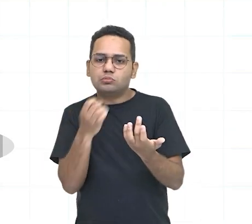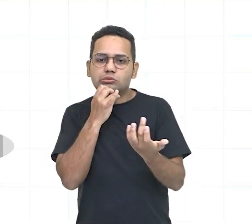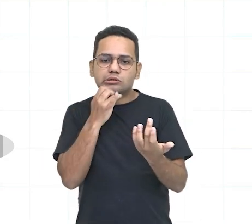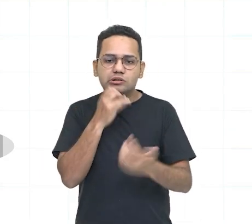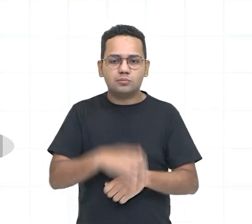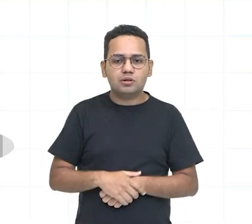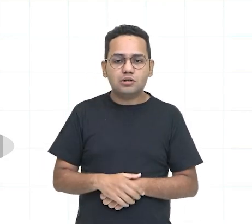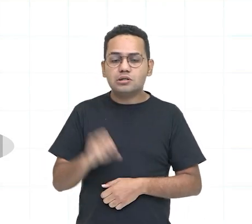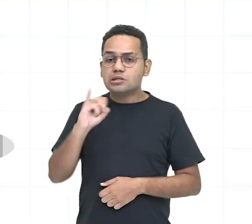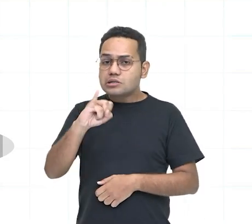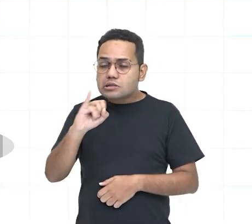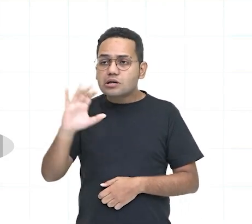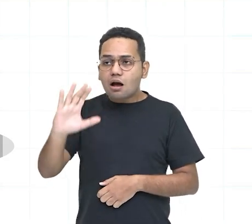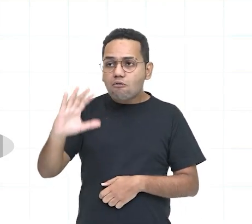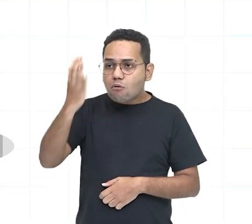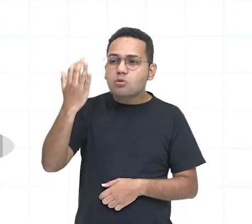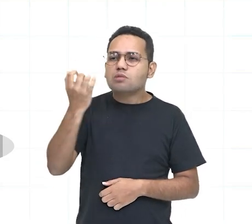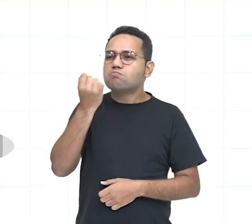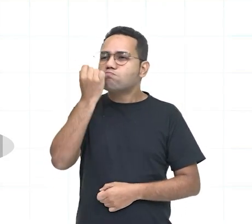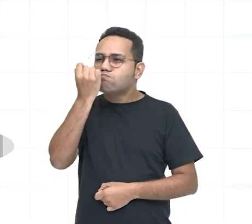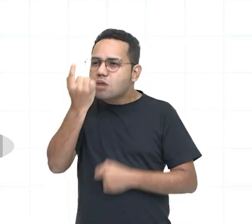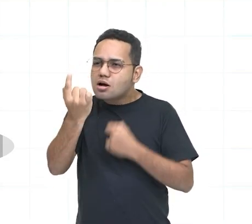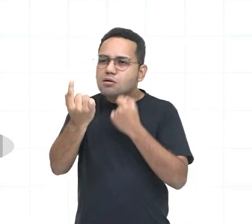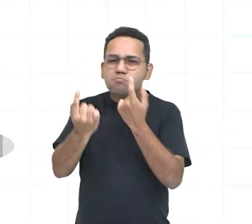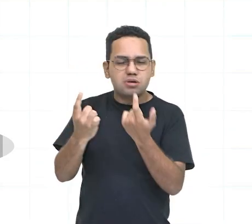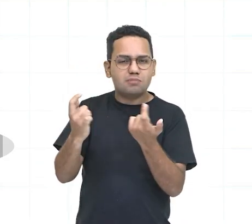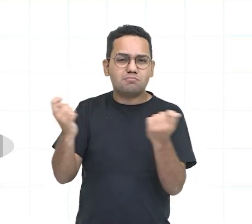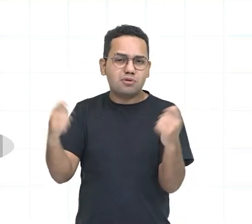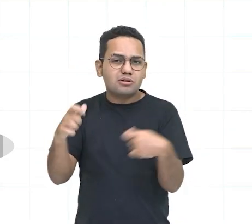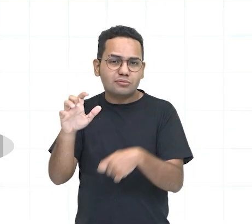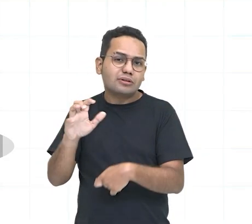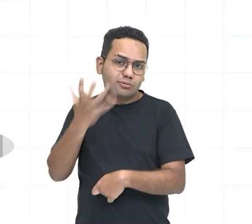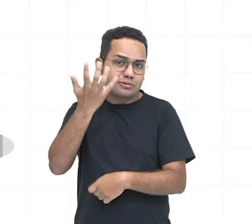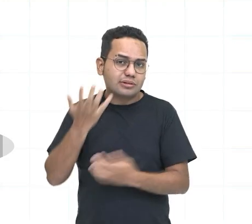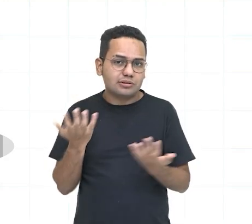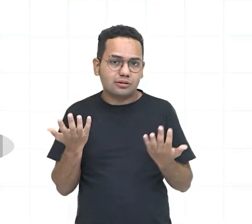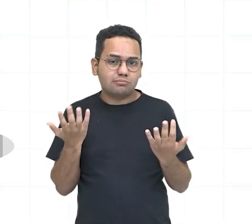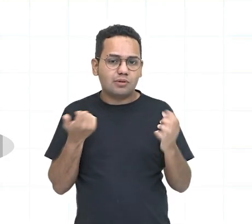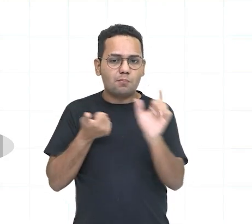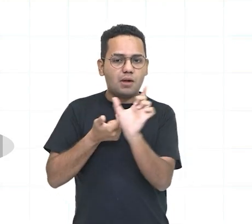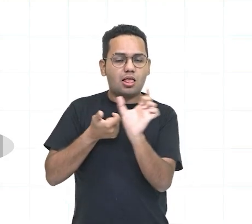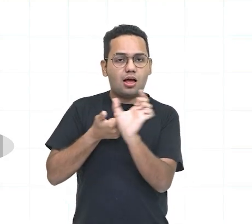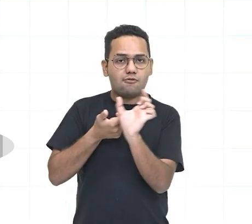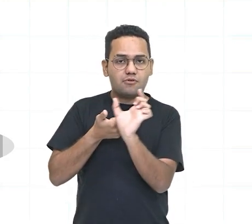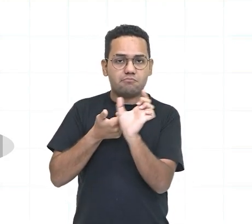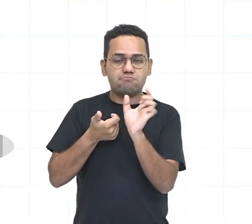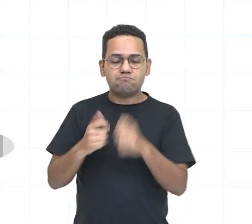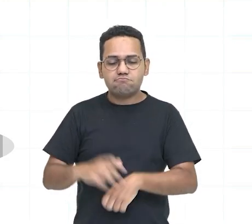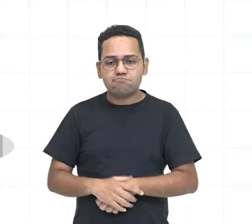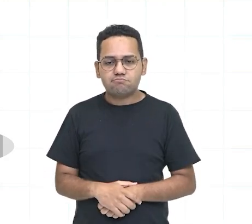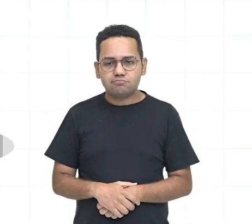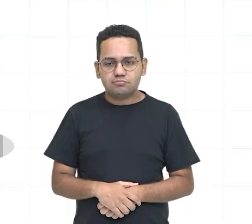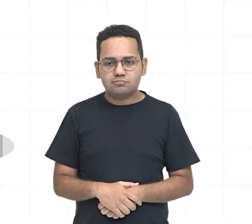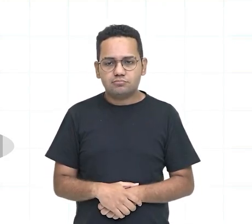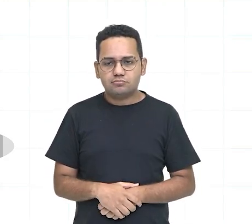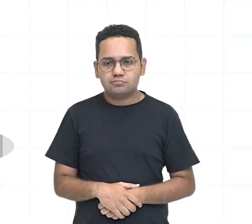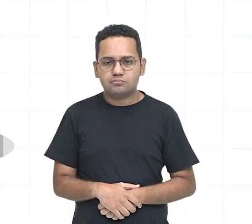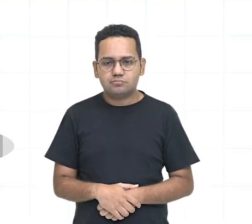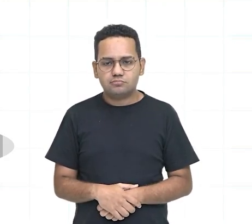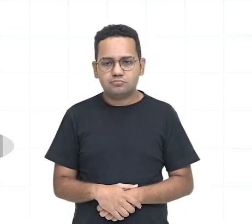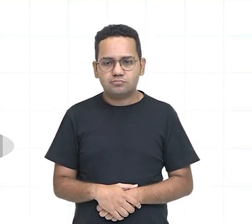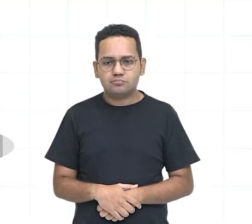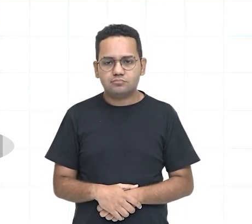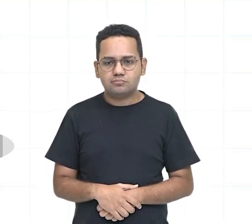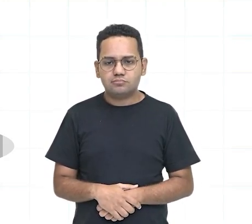em uma situação hipotética, tá certo? Ele vai dar sempre ao verbo principal essa ideia de ia.